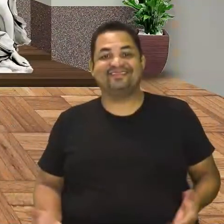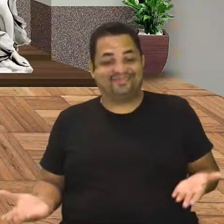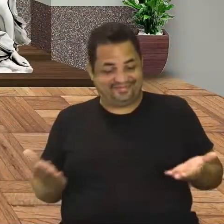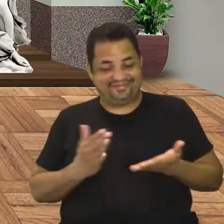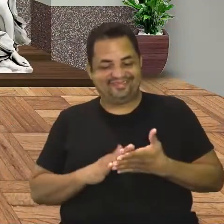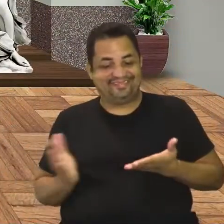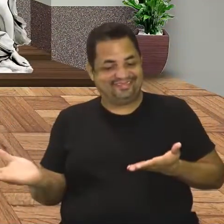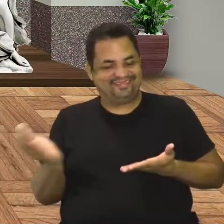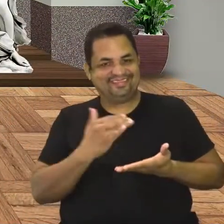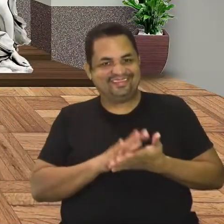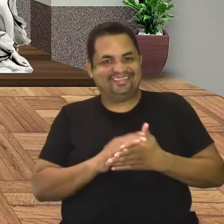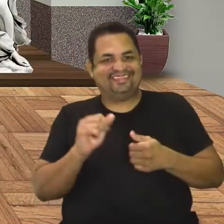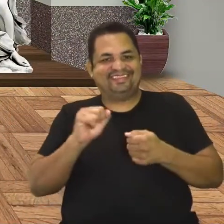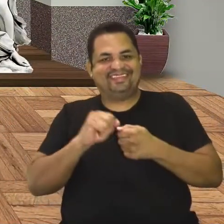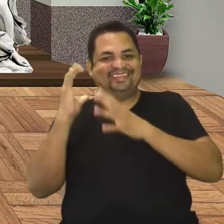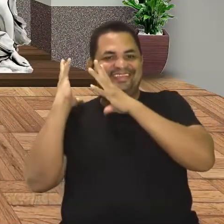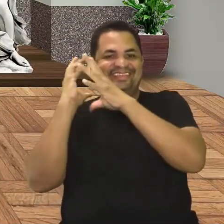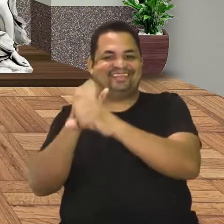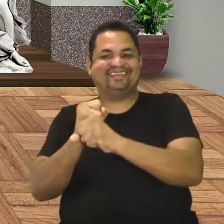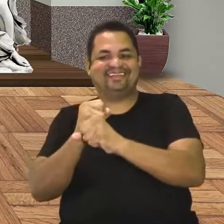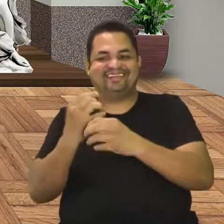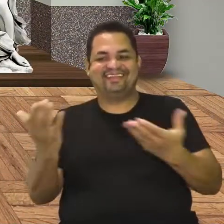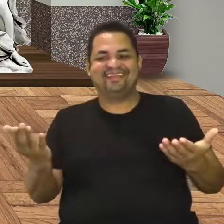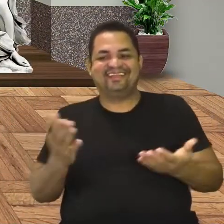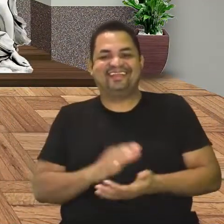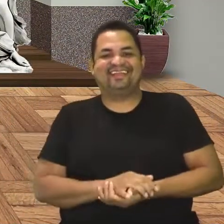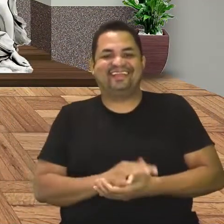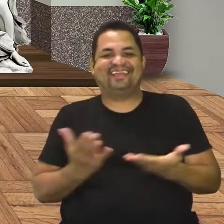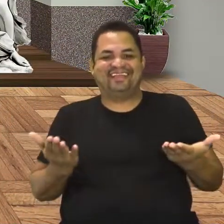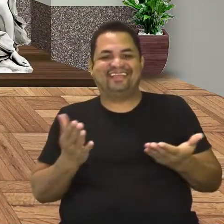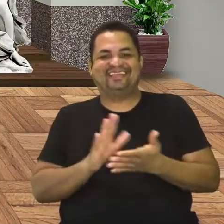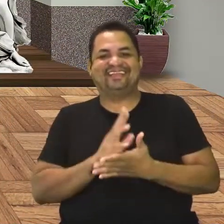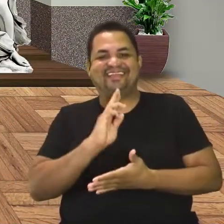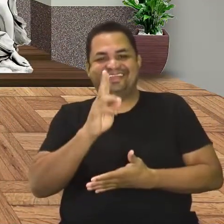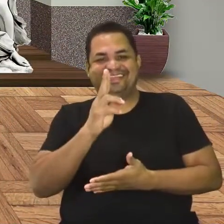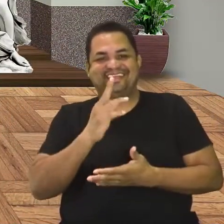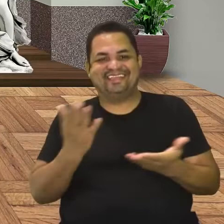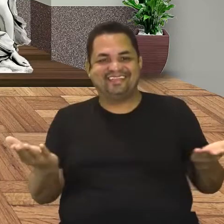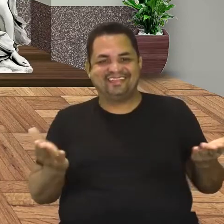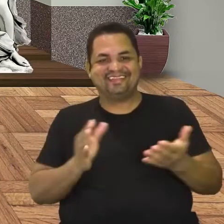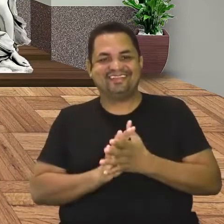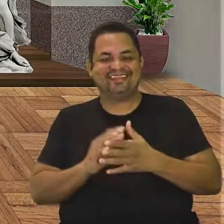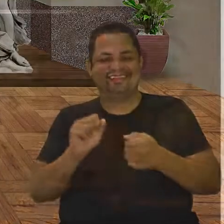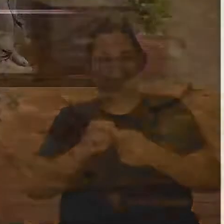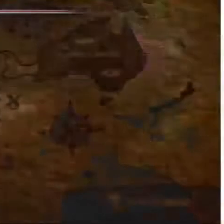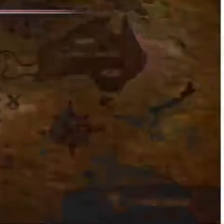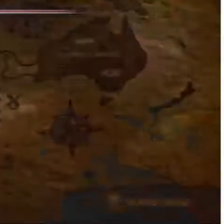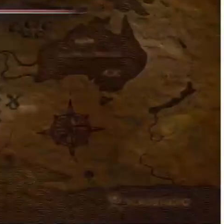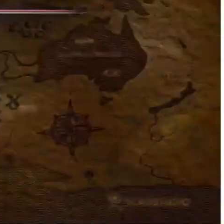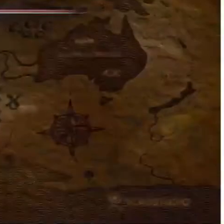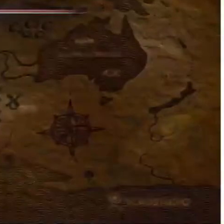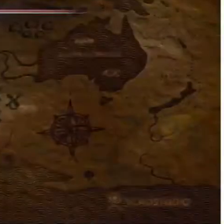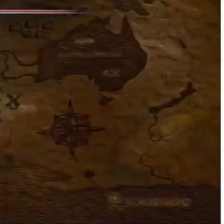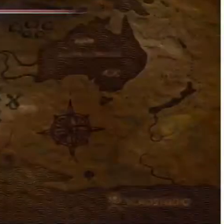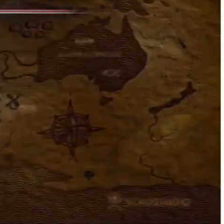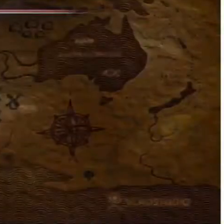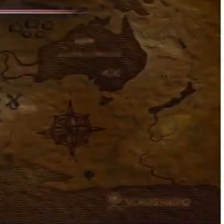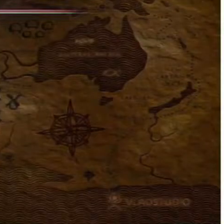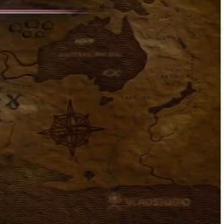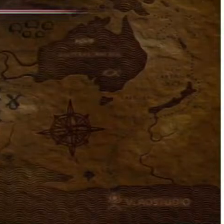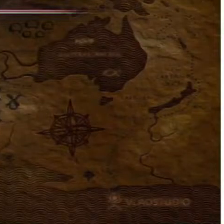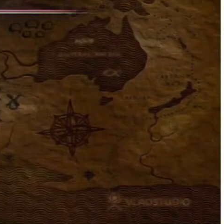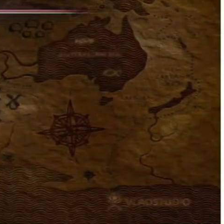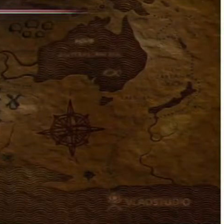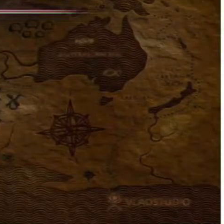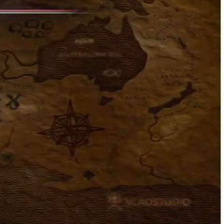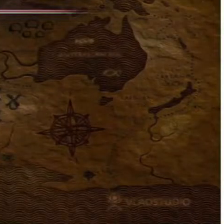Vamos fazer aquela revisão? Vamos lá. A Clévia já disse que a gente vai continuar aí fazendo a revisão. Então vamos lá fazer a revisão aí na tela para